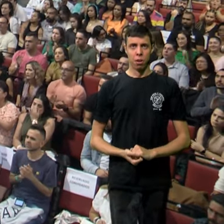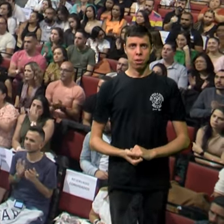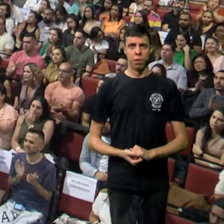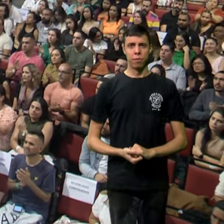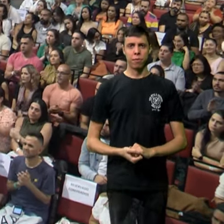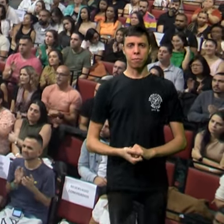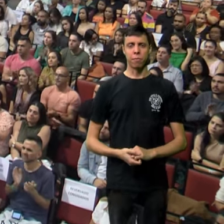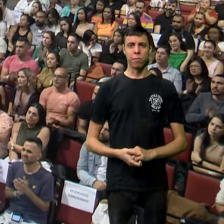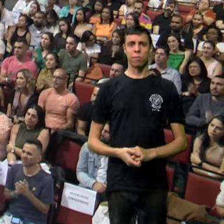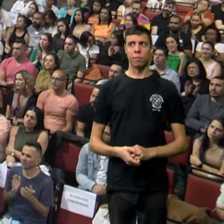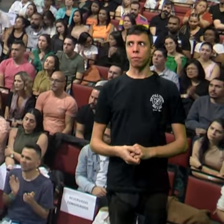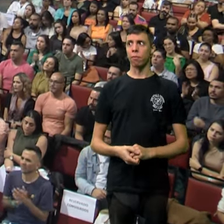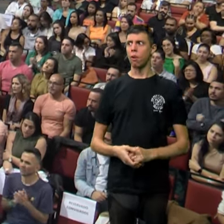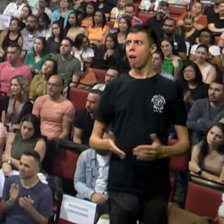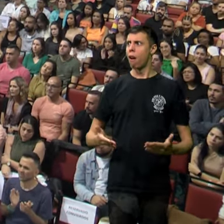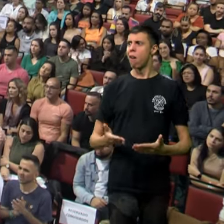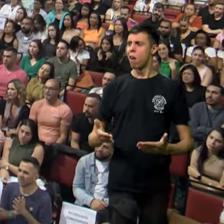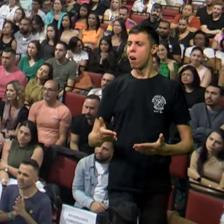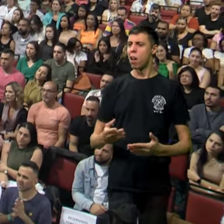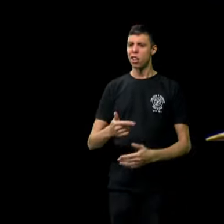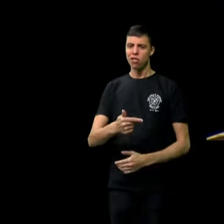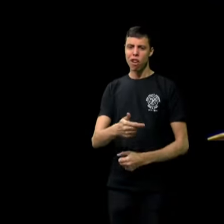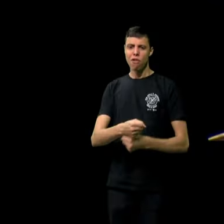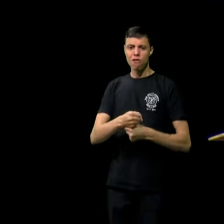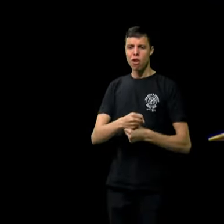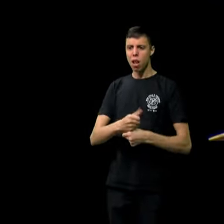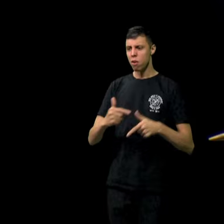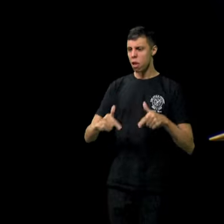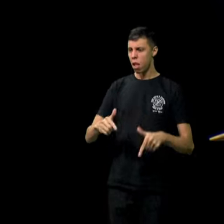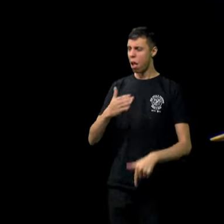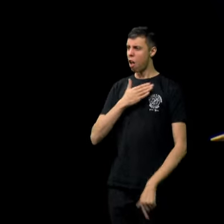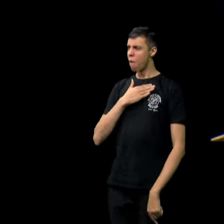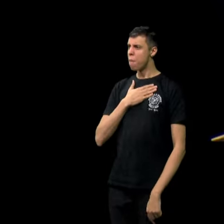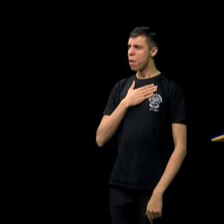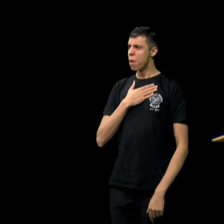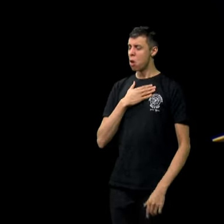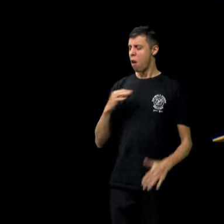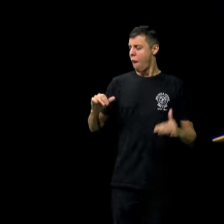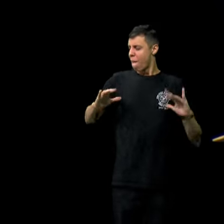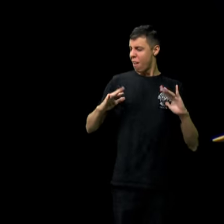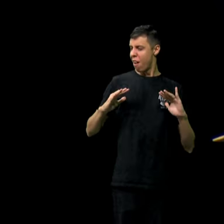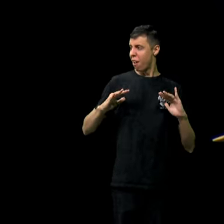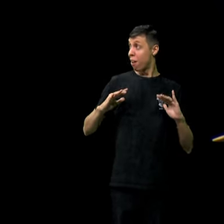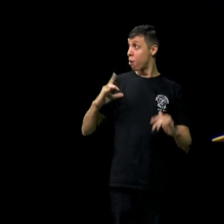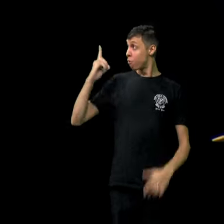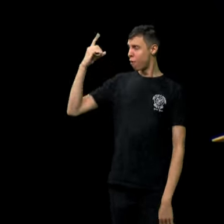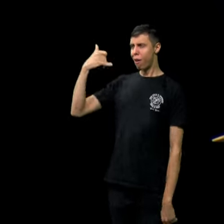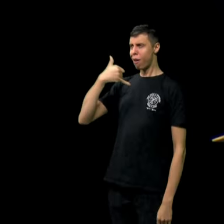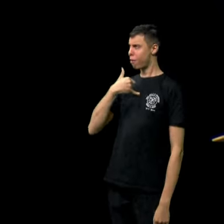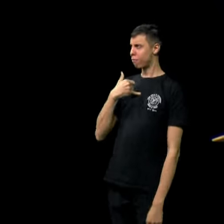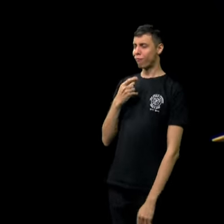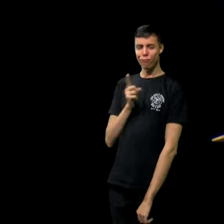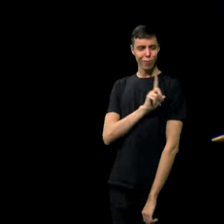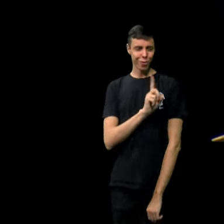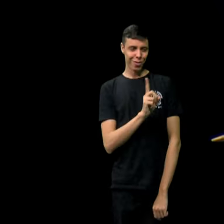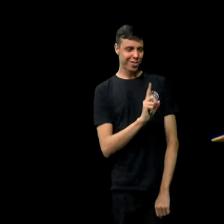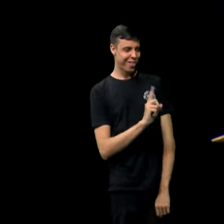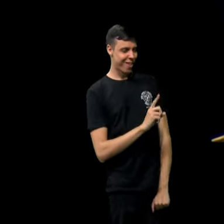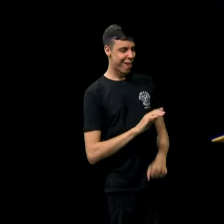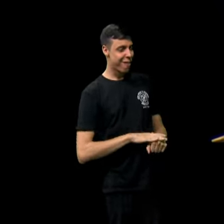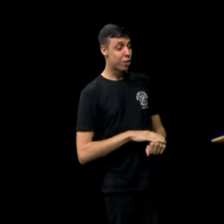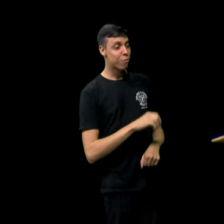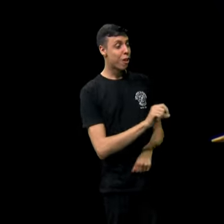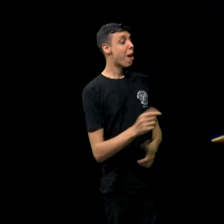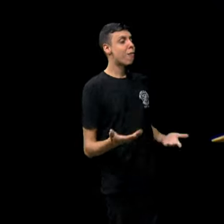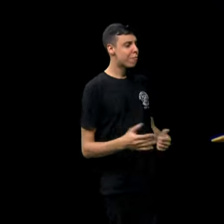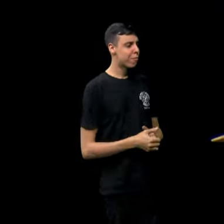Eu disse, agora eu vou trabalhar 7 anos para mim e vou me aposentar. E Deus disse, 7 anos? Ah, você está bobo. E depois vai fazer o quê? Vou fazer o que eu mais